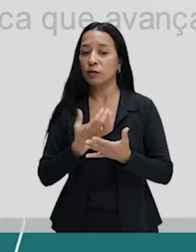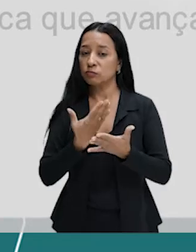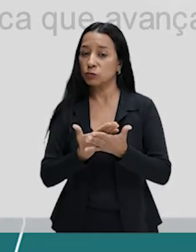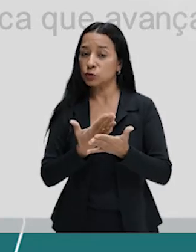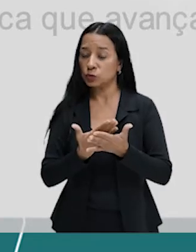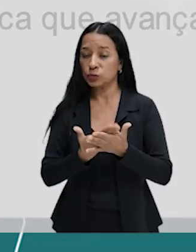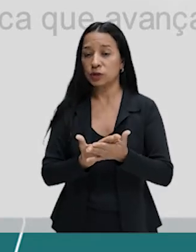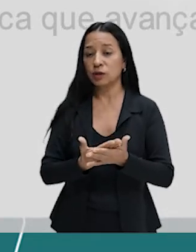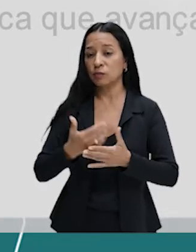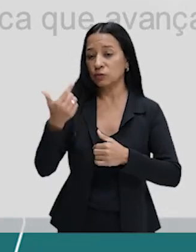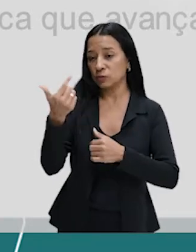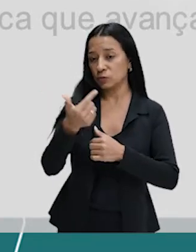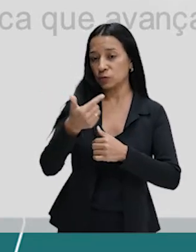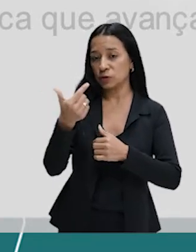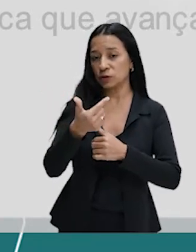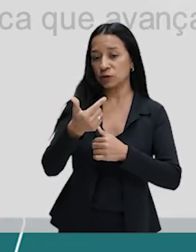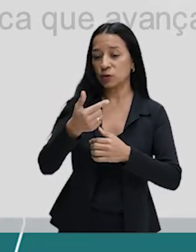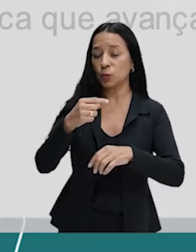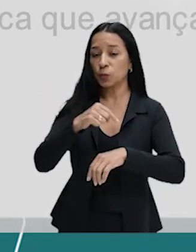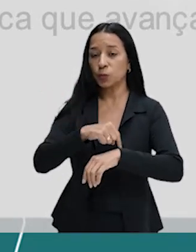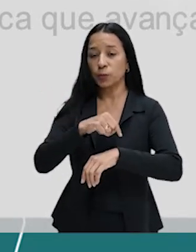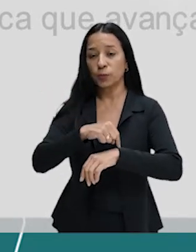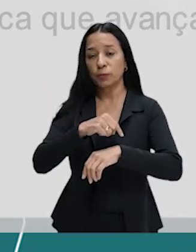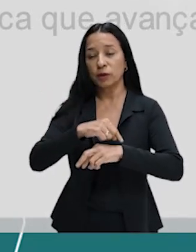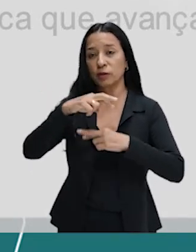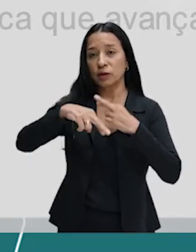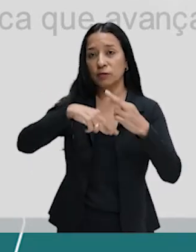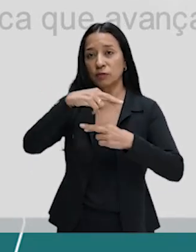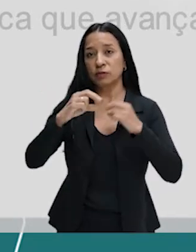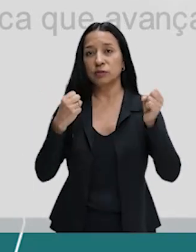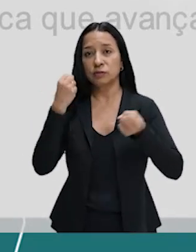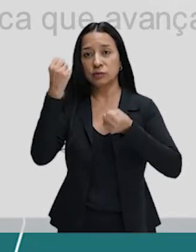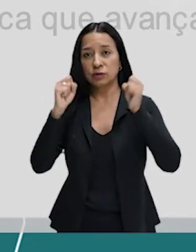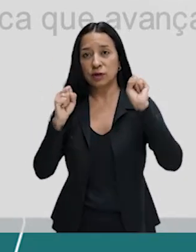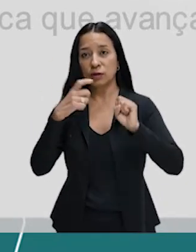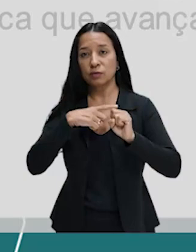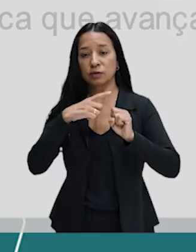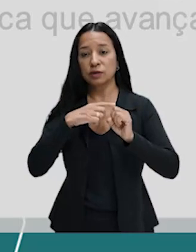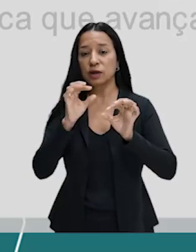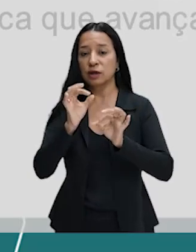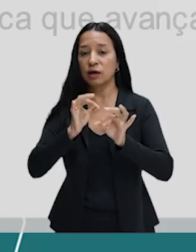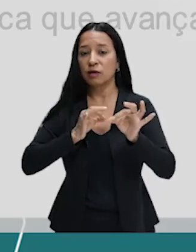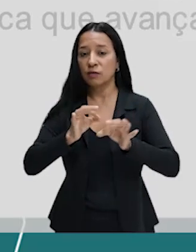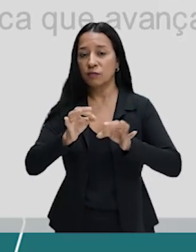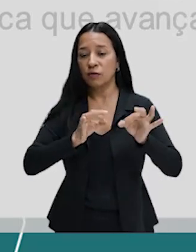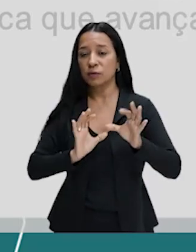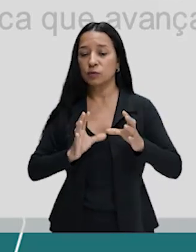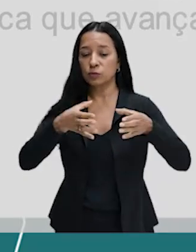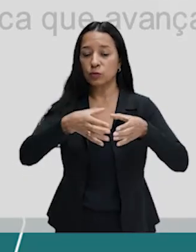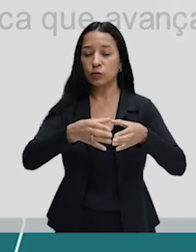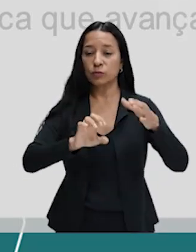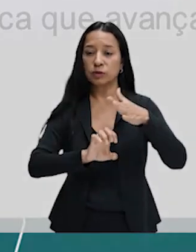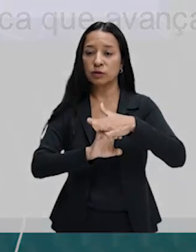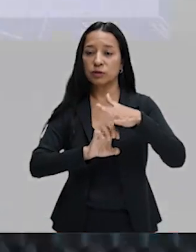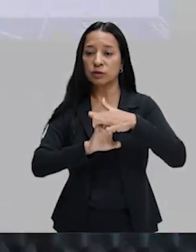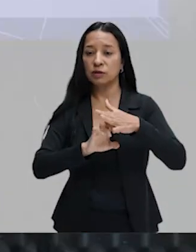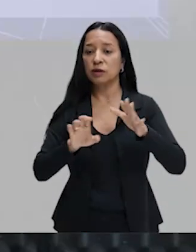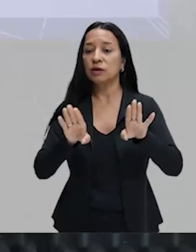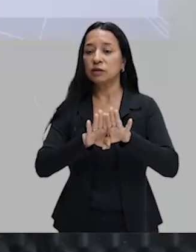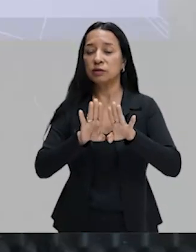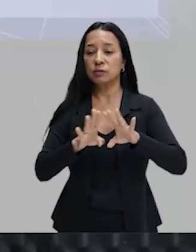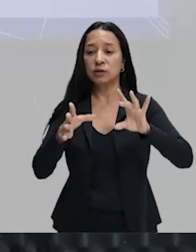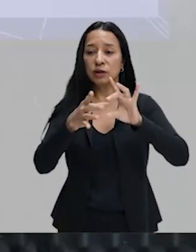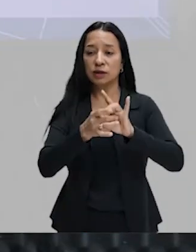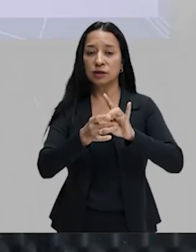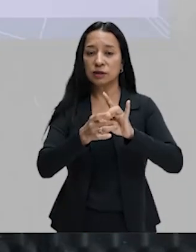momentos. E no segundo momento da Revolução Industrial é o período que ocorre a formação dos conglomerados empresariais e a aliança entre